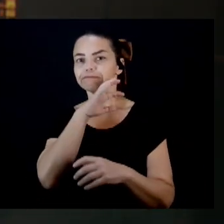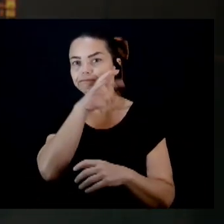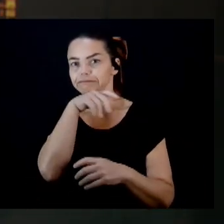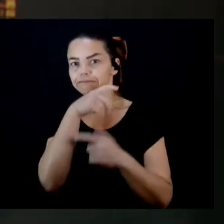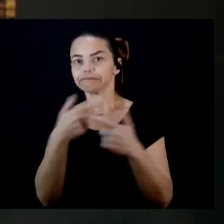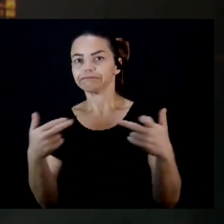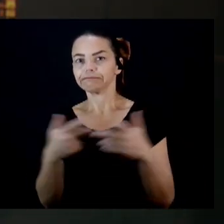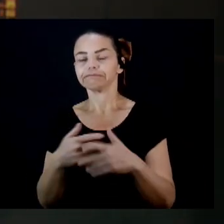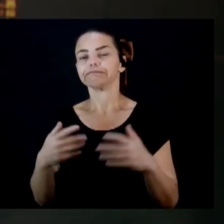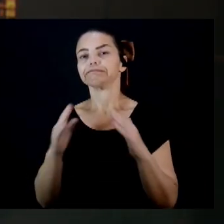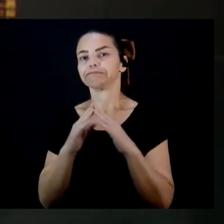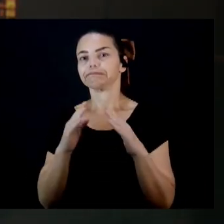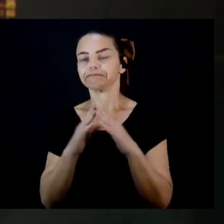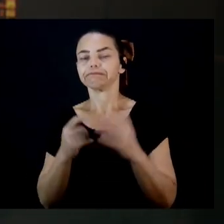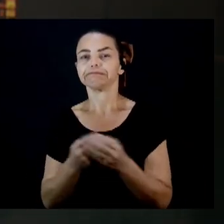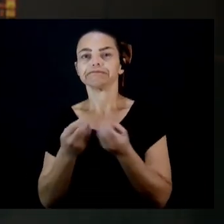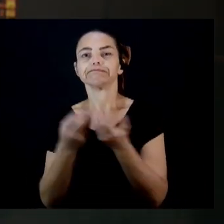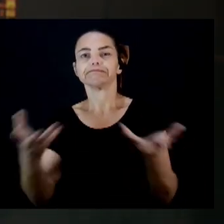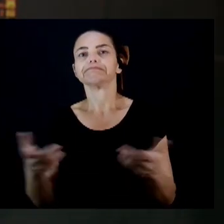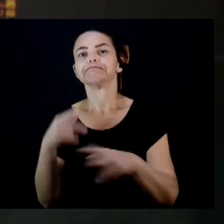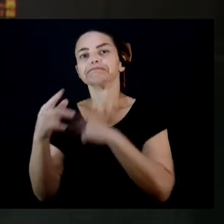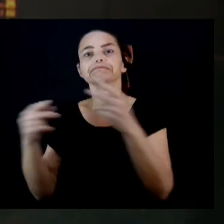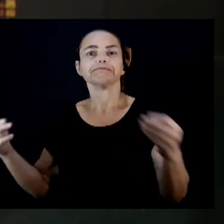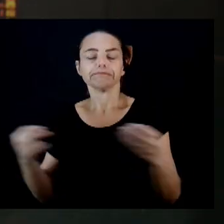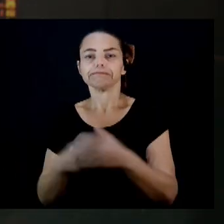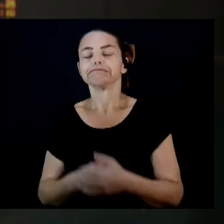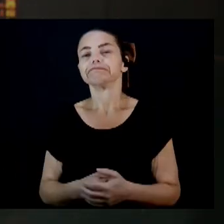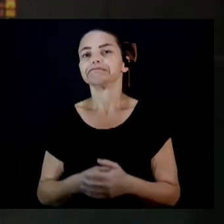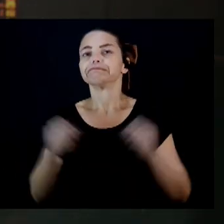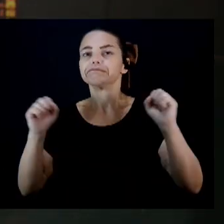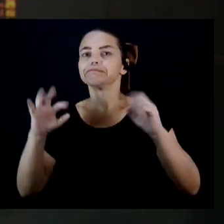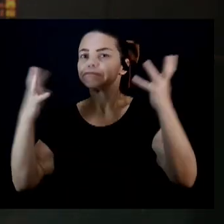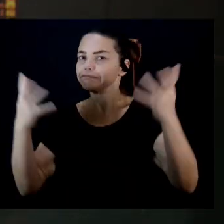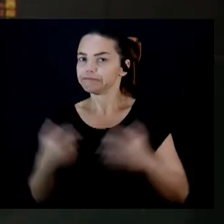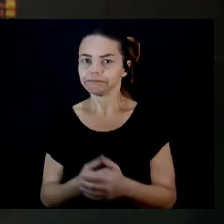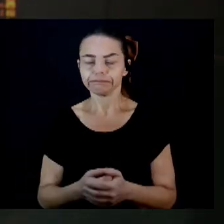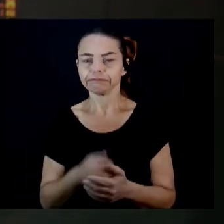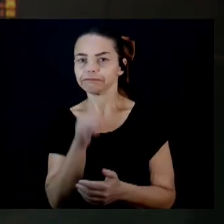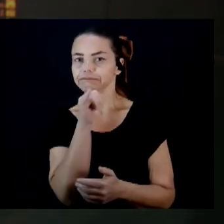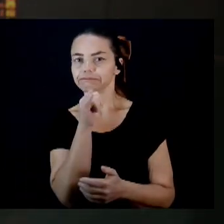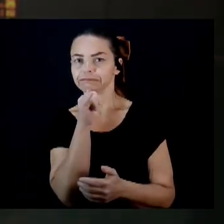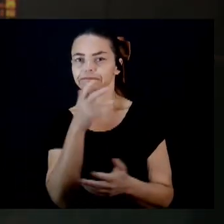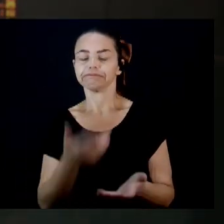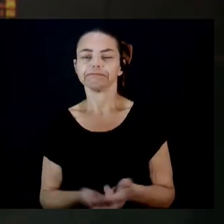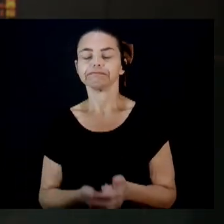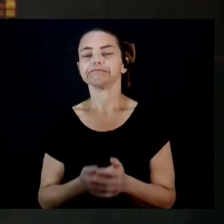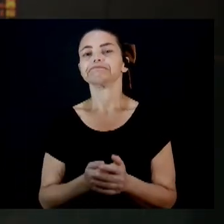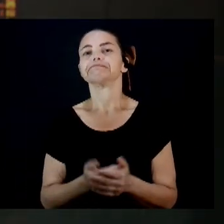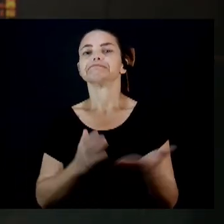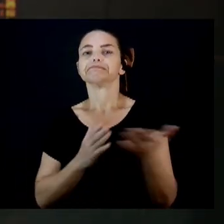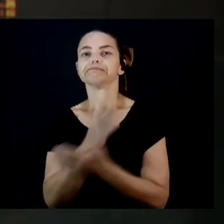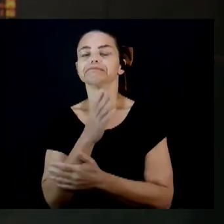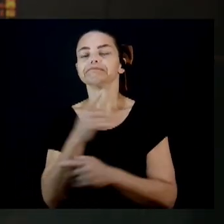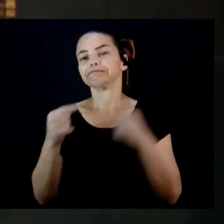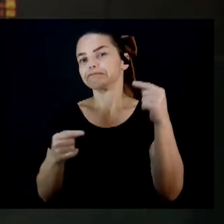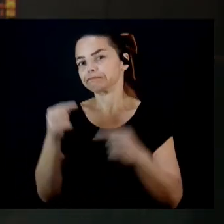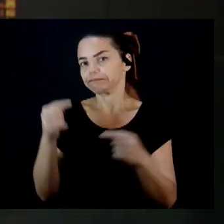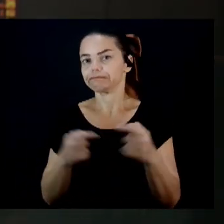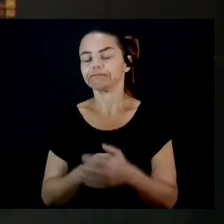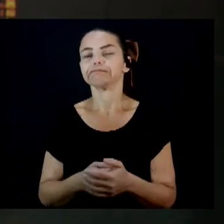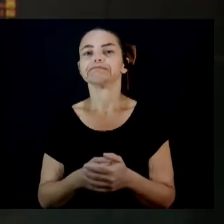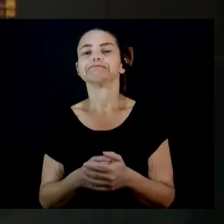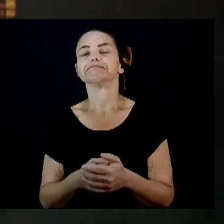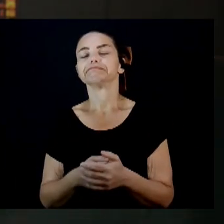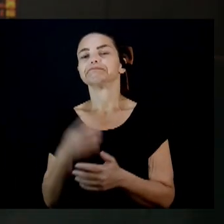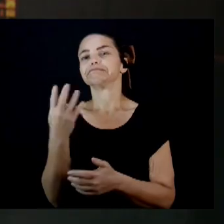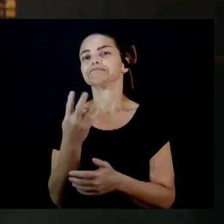animais sejam distribuídos como brindes em eventos, por exemplo. A matéria já foi aprovada em primeira discussão durante a